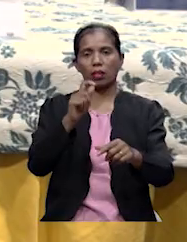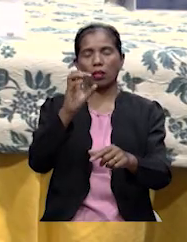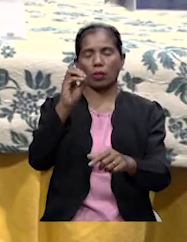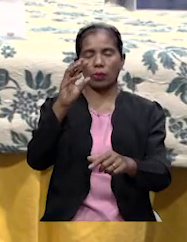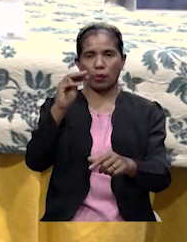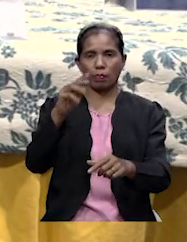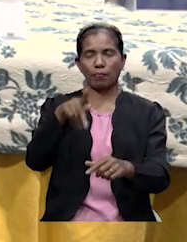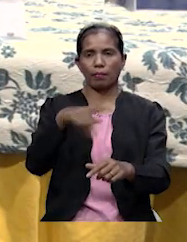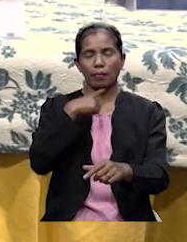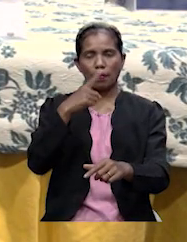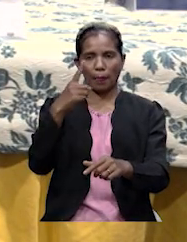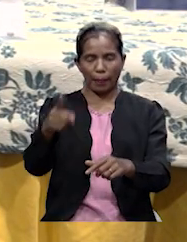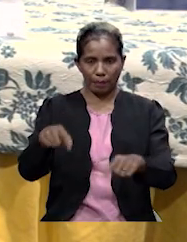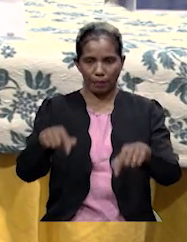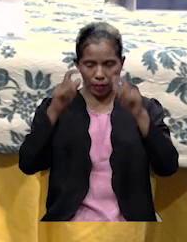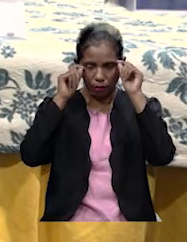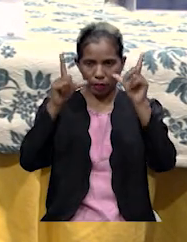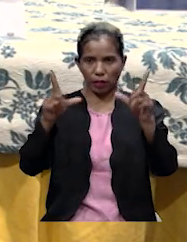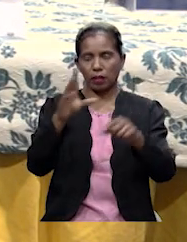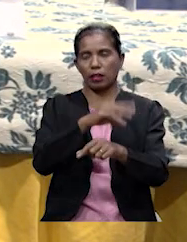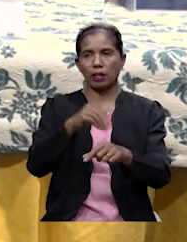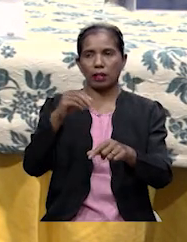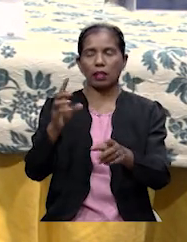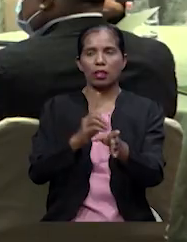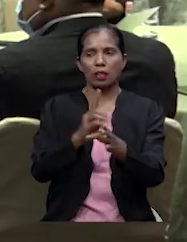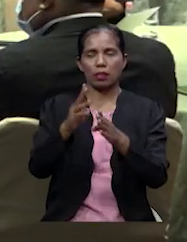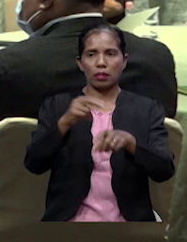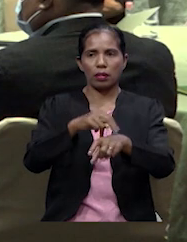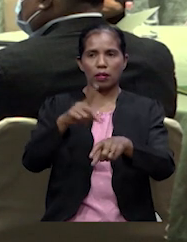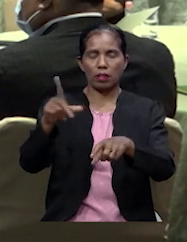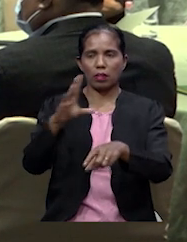e a Timor Leste, Remanso Roy Trivedi, diretor